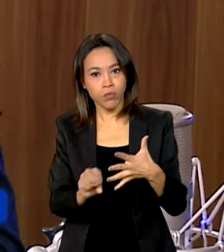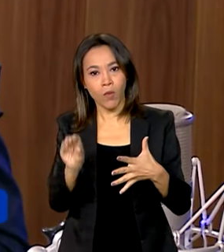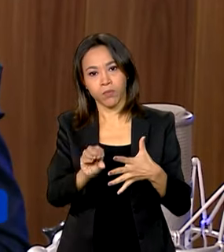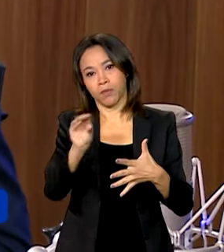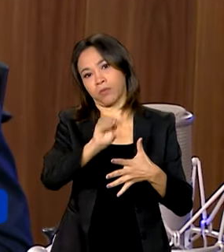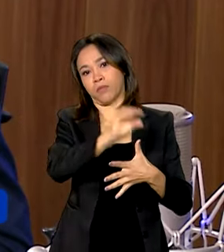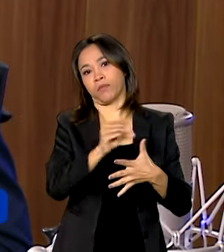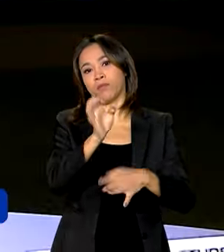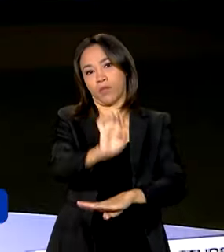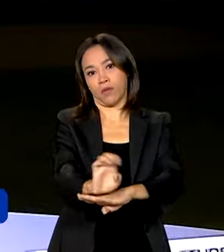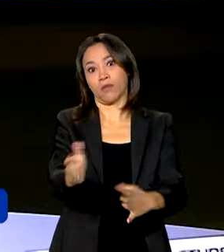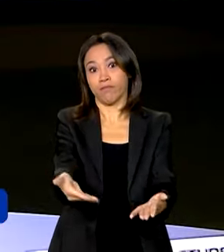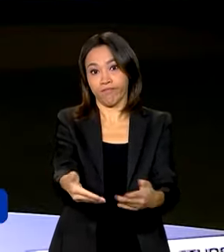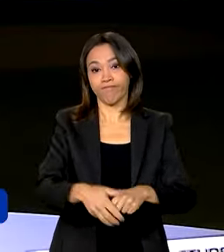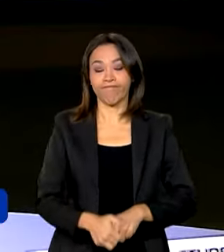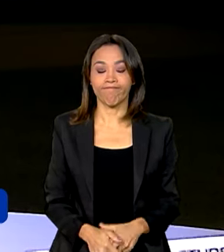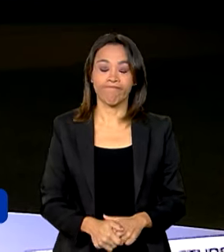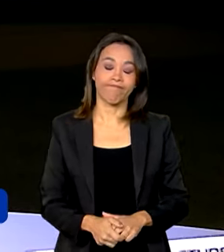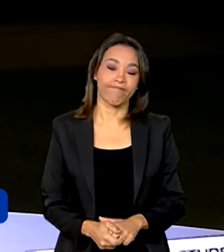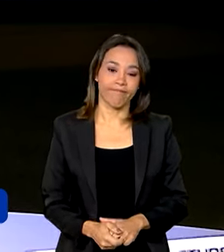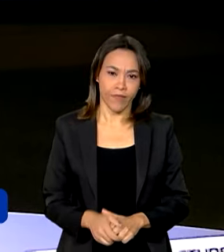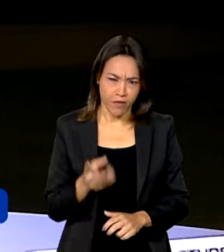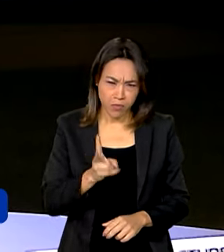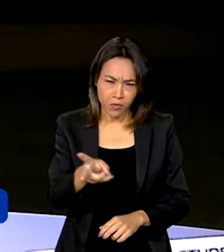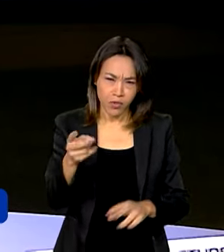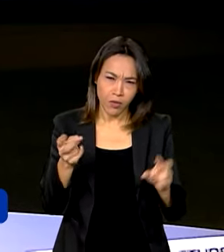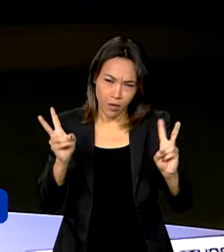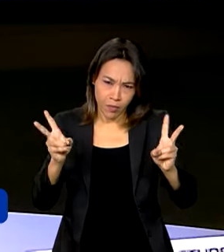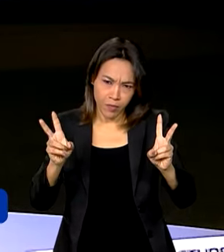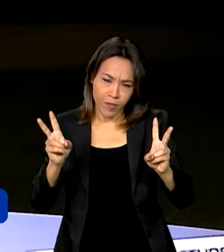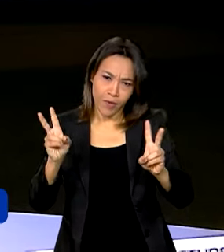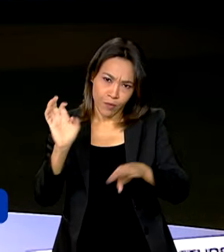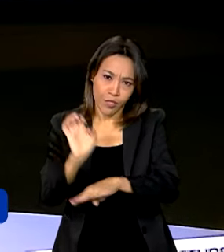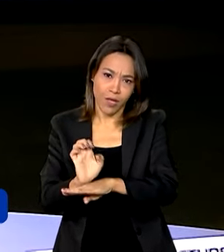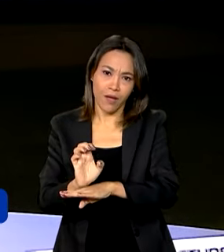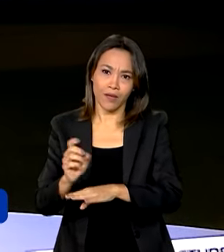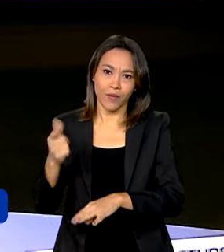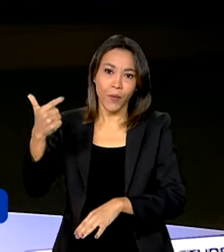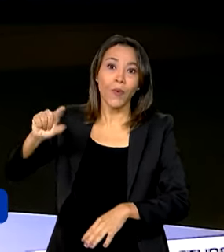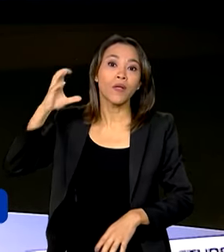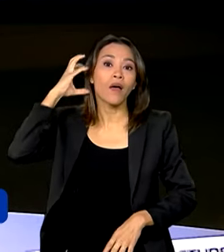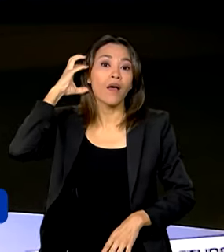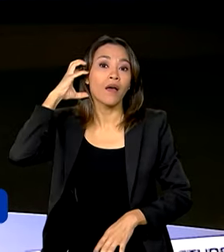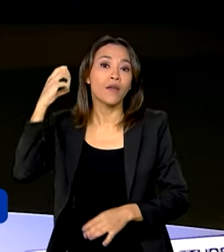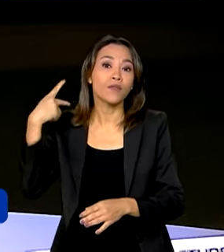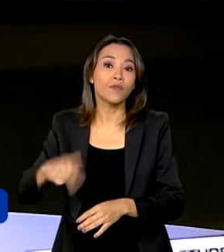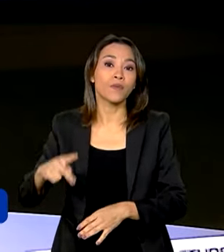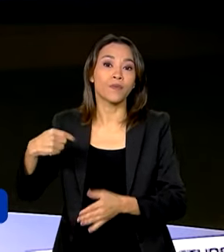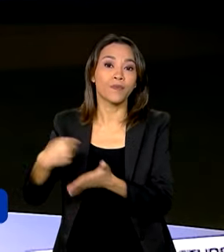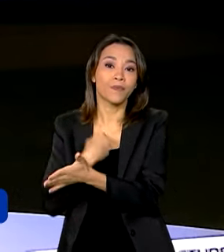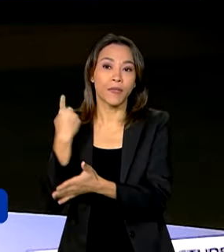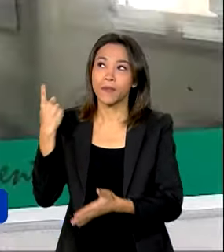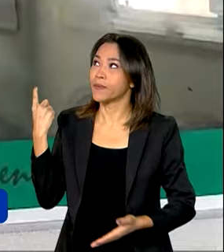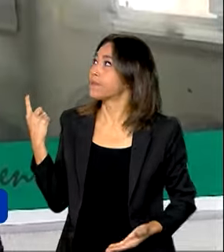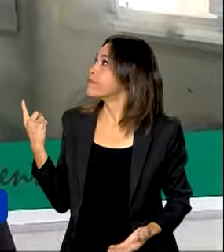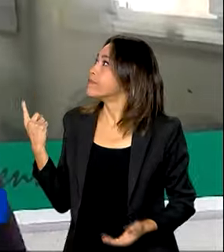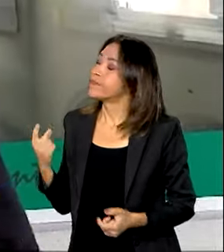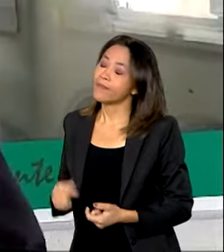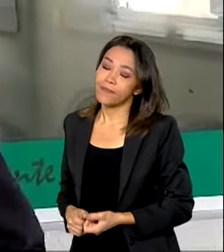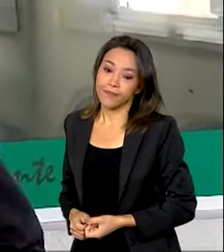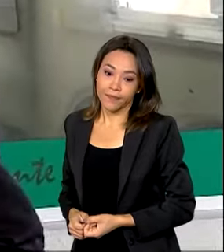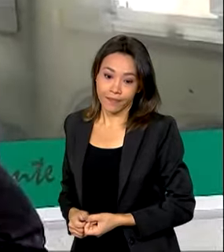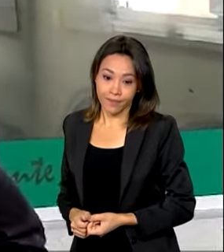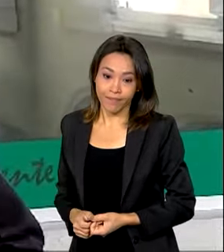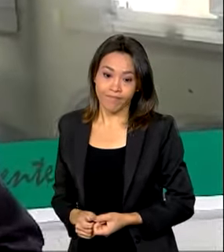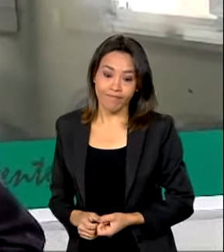investidos então ministro vamos continuar no no Rio Grande do Sul com a rádio imembui mais uma pergunta do Paulo bizonho